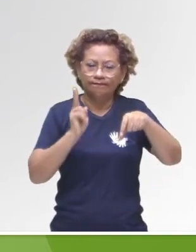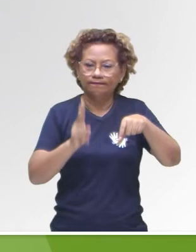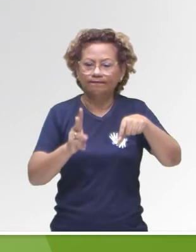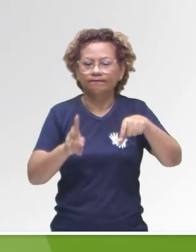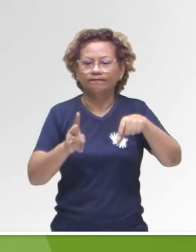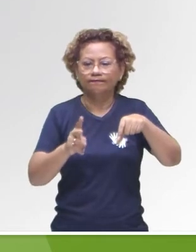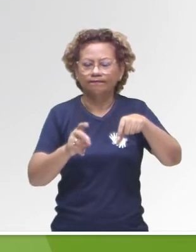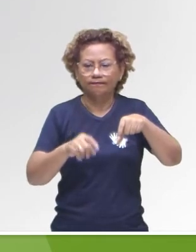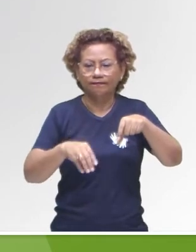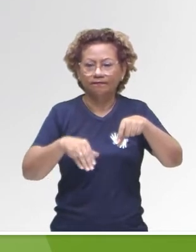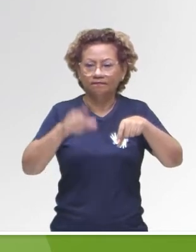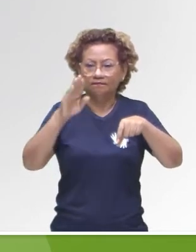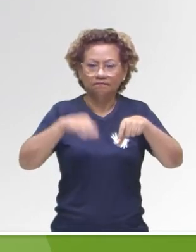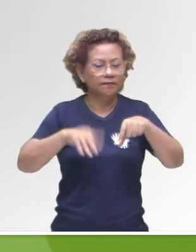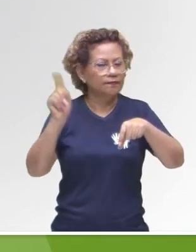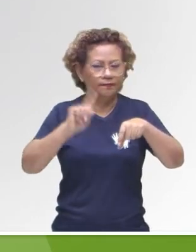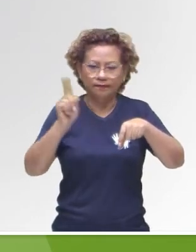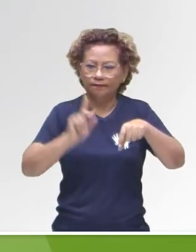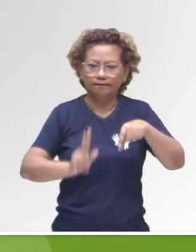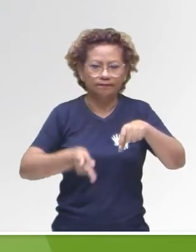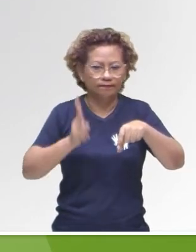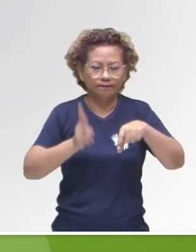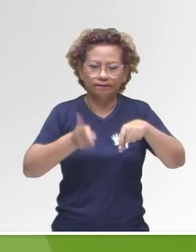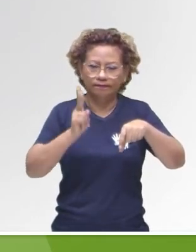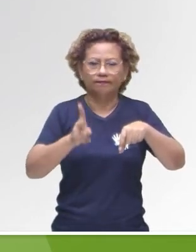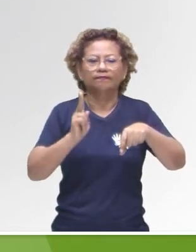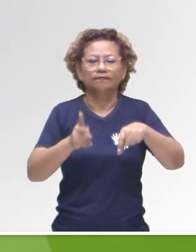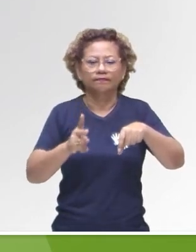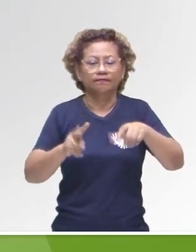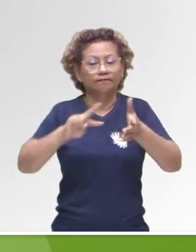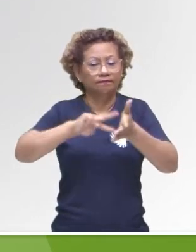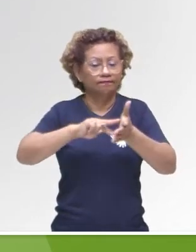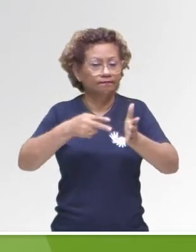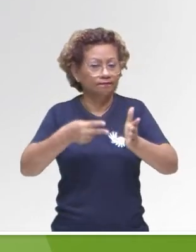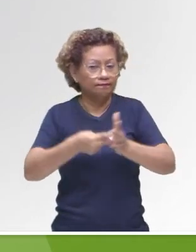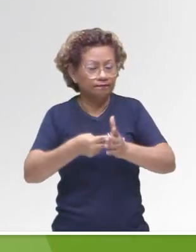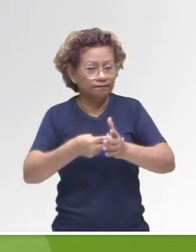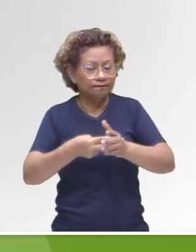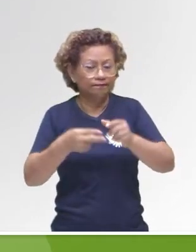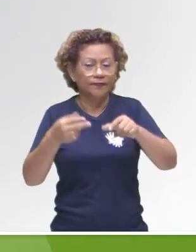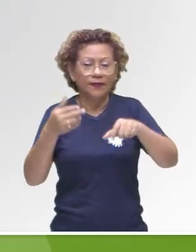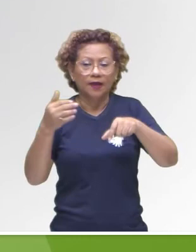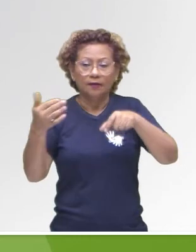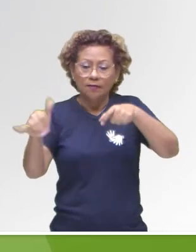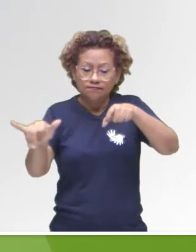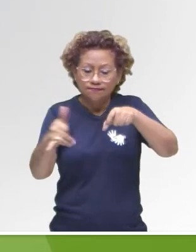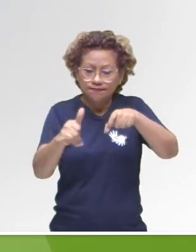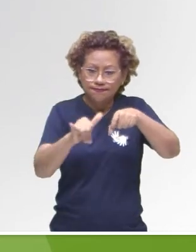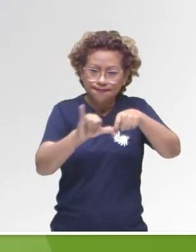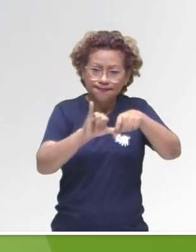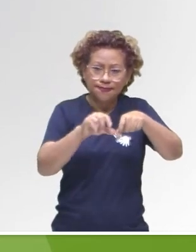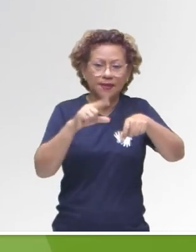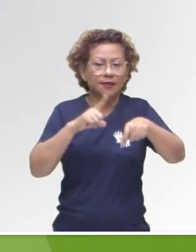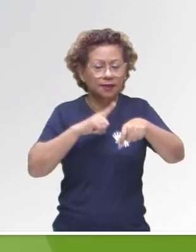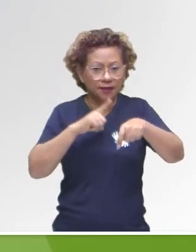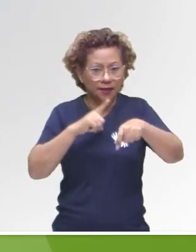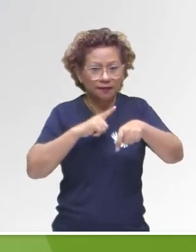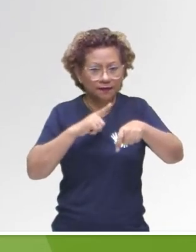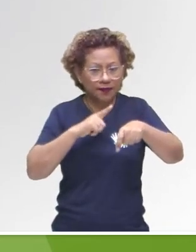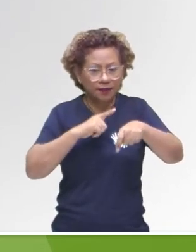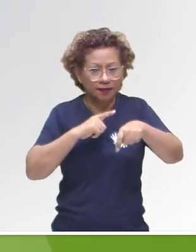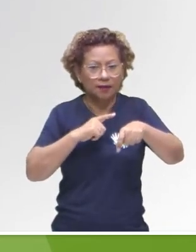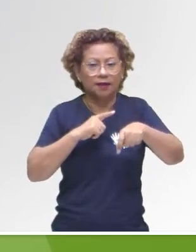aumenta, nem diminui, ela é constante. O que significa que a carga total da associação, a associação